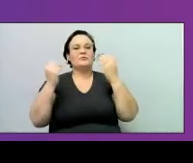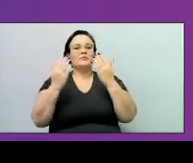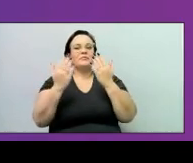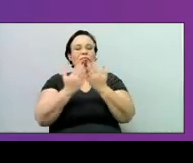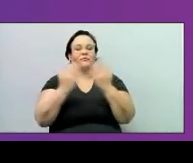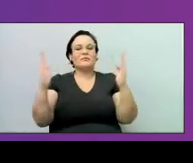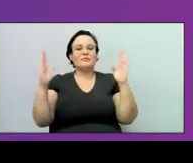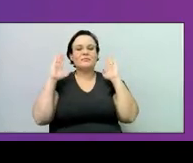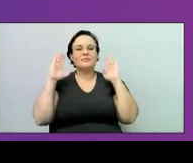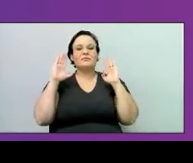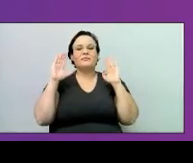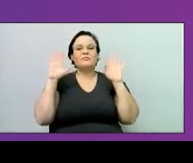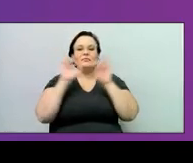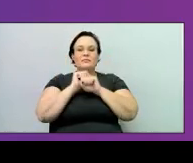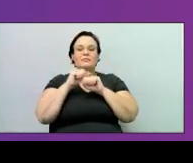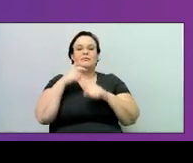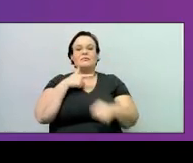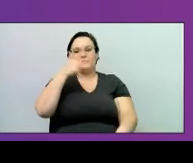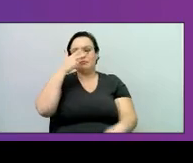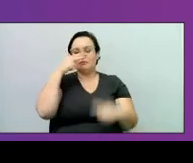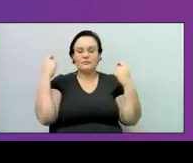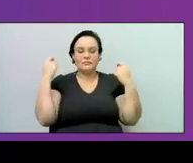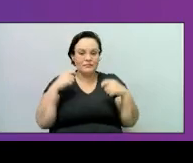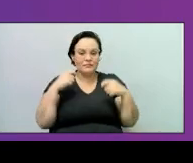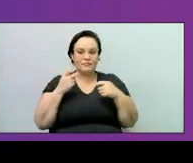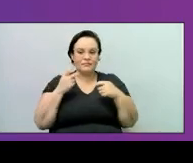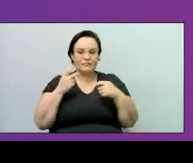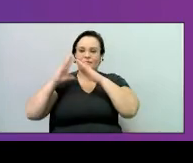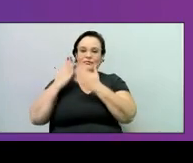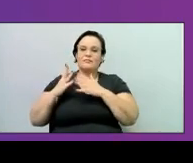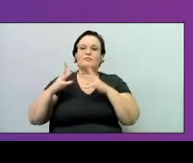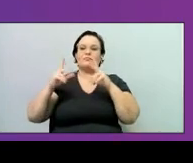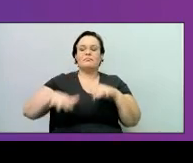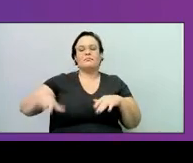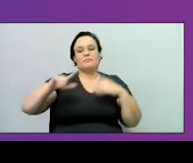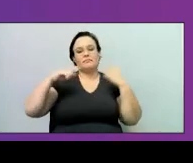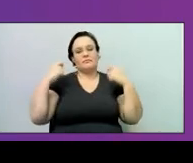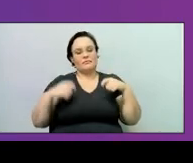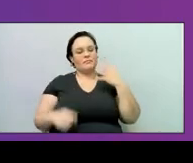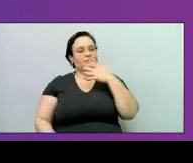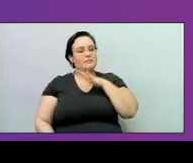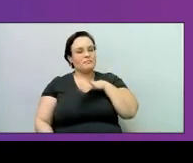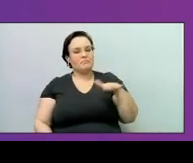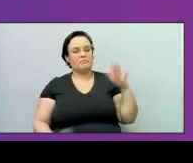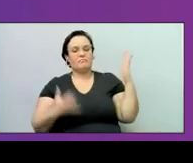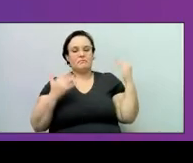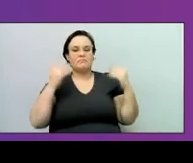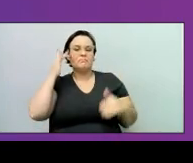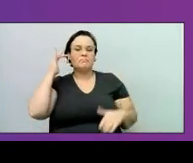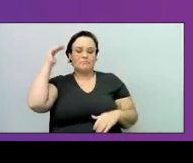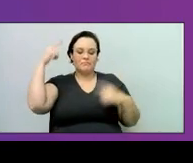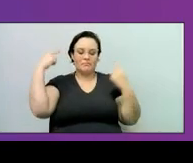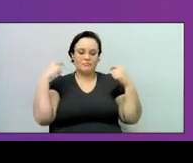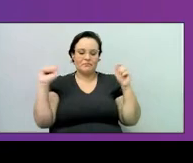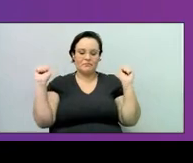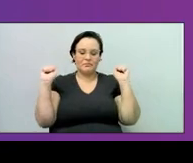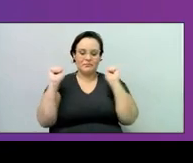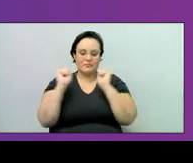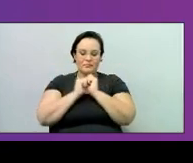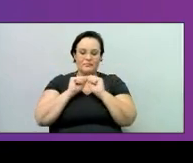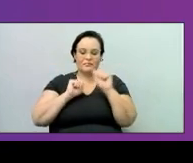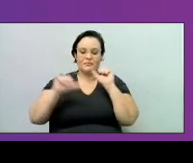unidade de ensino deverá ter uma sala onde jovens crianças e adultos enfim pudessem fazer juntos é ela que sala uma